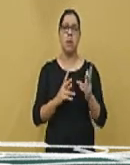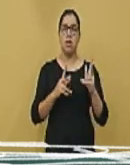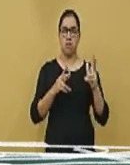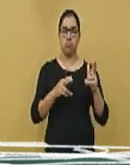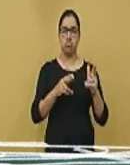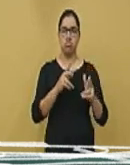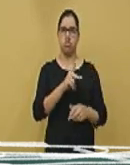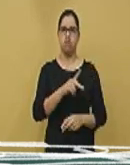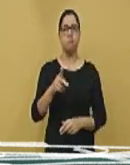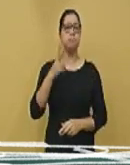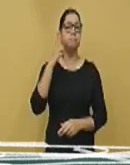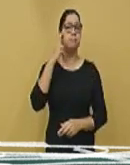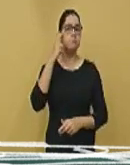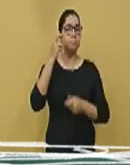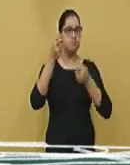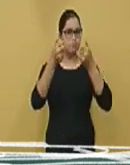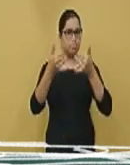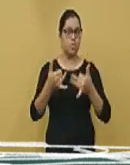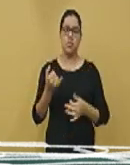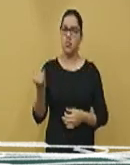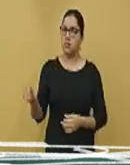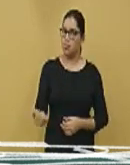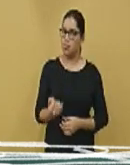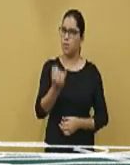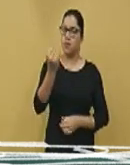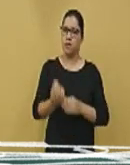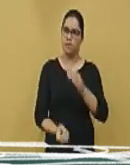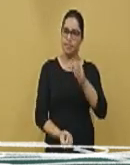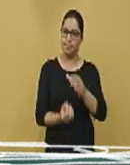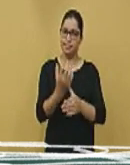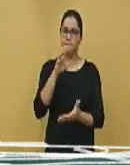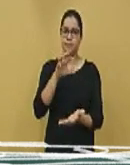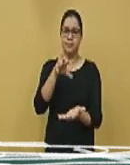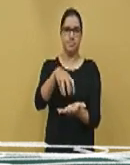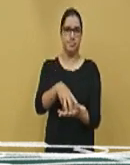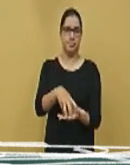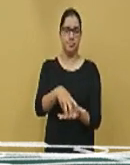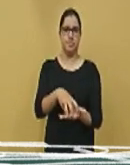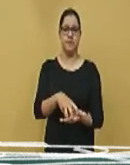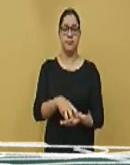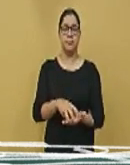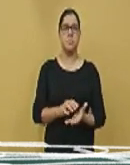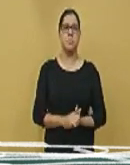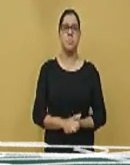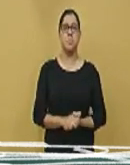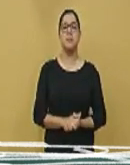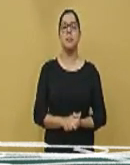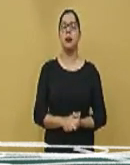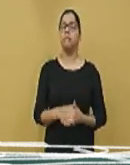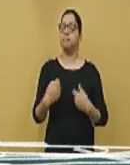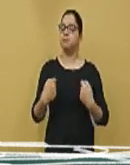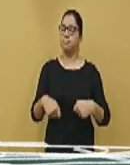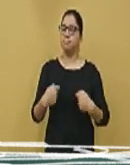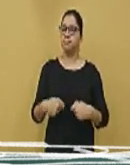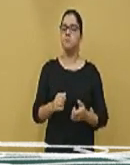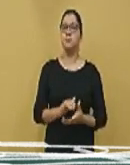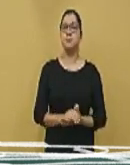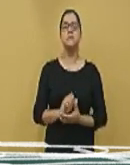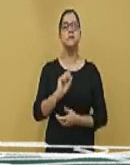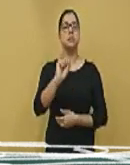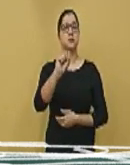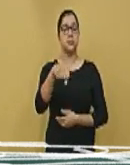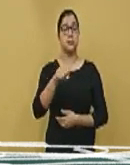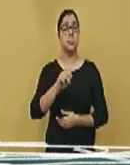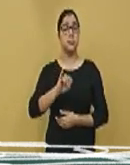é fundamental para a nossa comunidade acadêmica e é uma das coisas que, com certeza, na nossa gestão, se